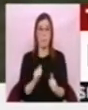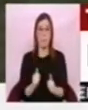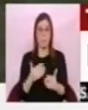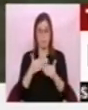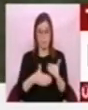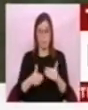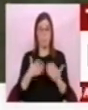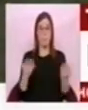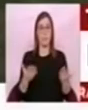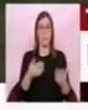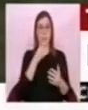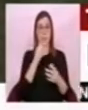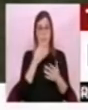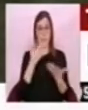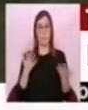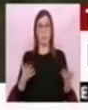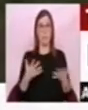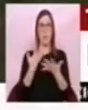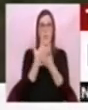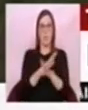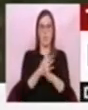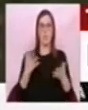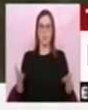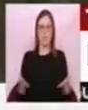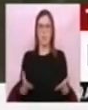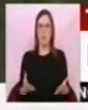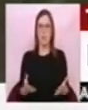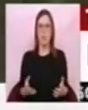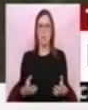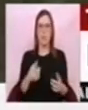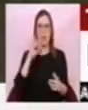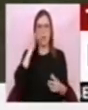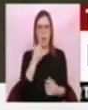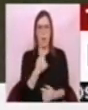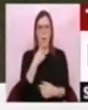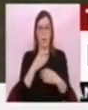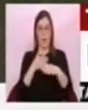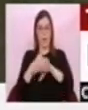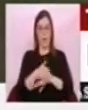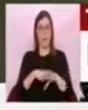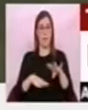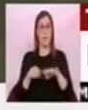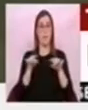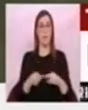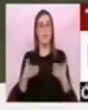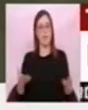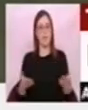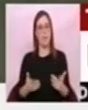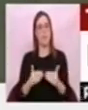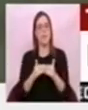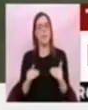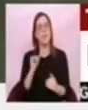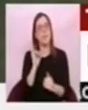menos nos próximos tempos, até precisamos a falar de um incêndio precisamente, com danos materiais. A questão é que a intervenção que se faz aqui, por exemplo, há um